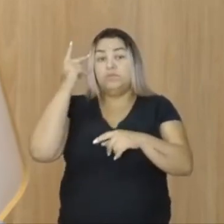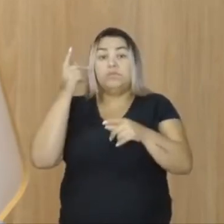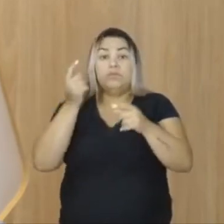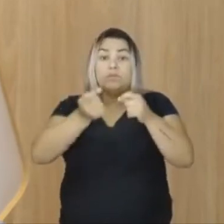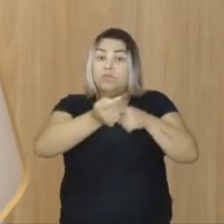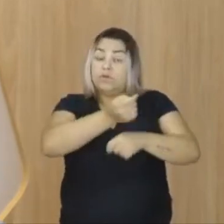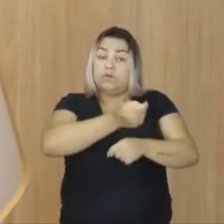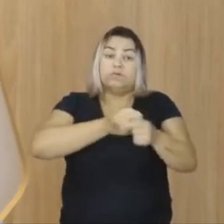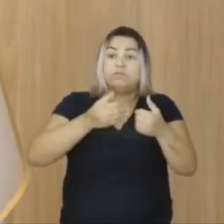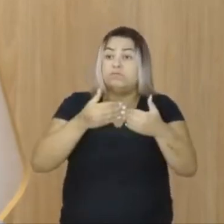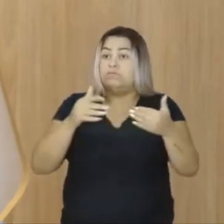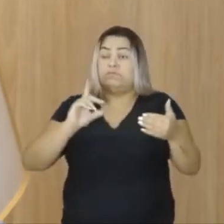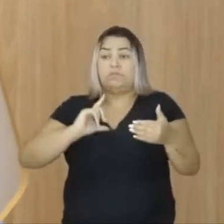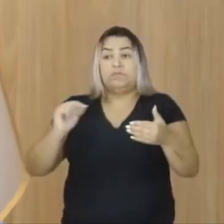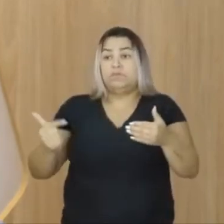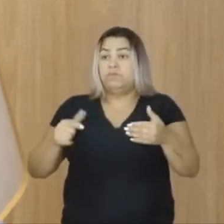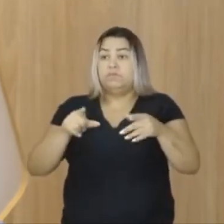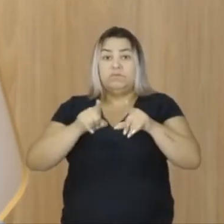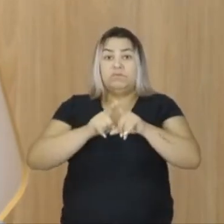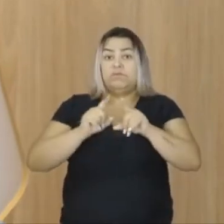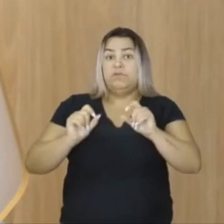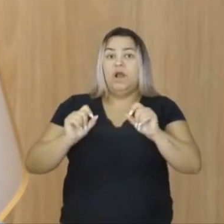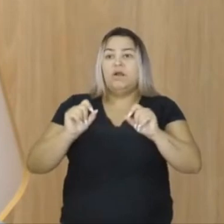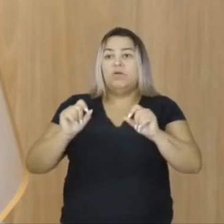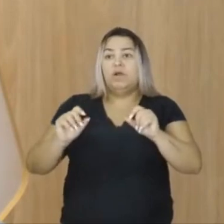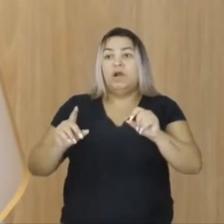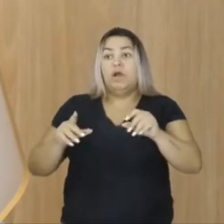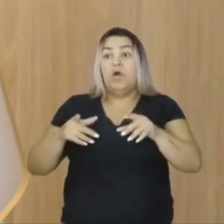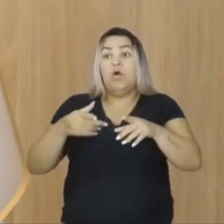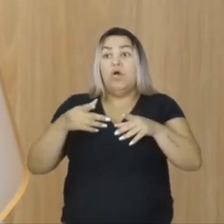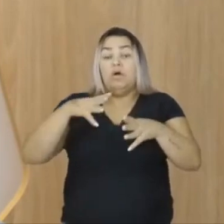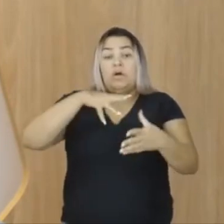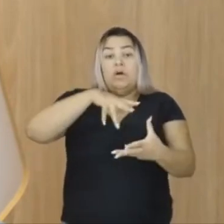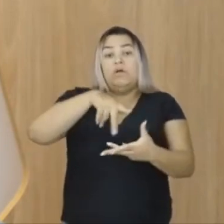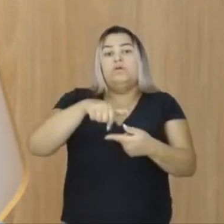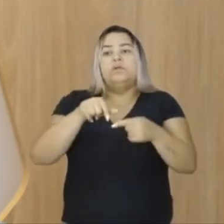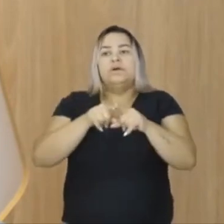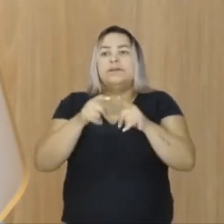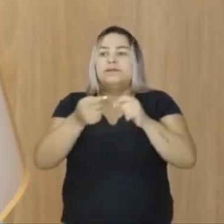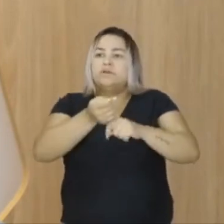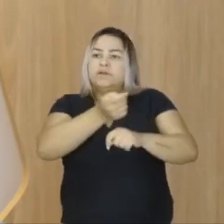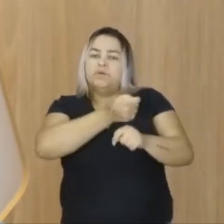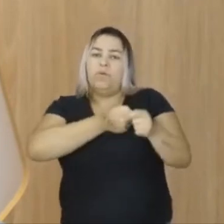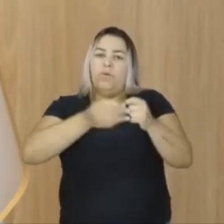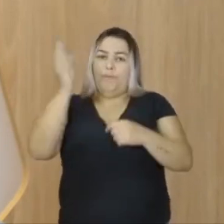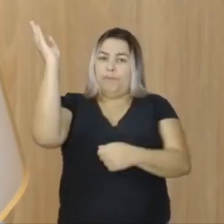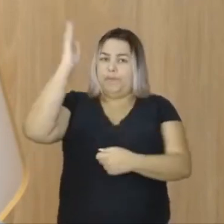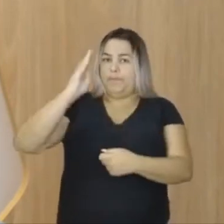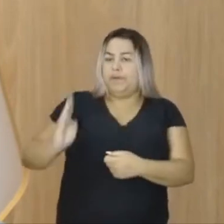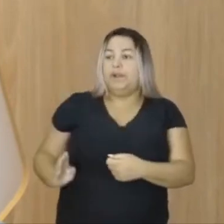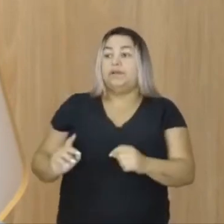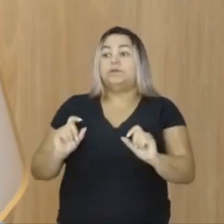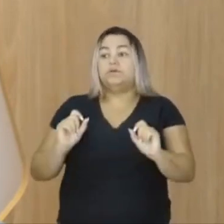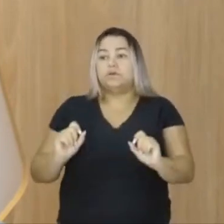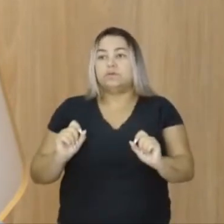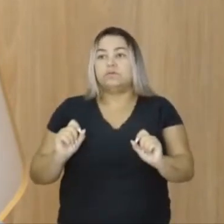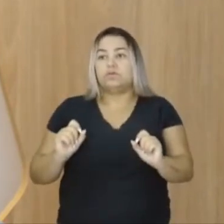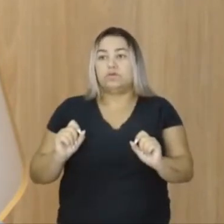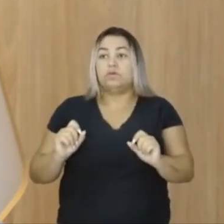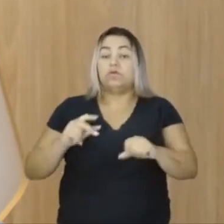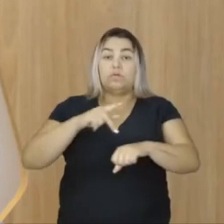tem mais muros, não tem mais fronteiras, o que aconteceu quando o mundo e a economia se abriu? O Brasil deixou de ser um